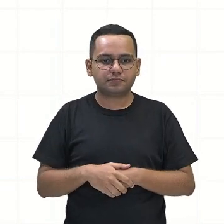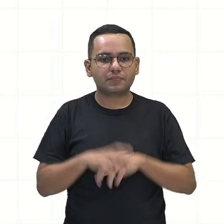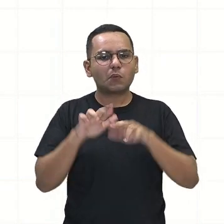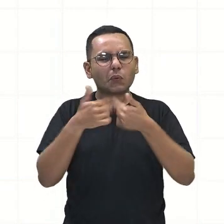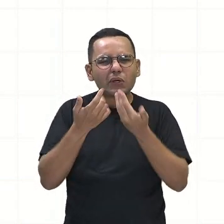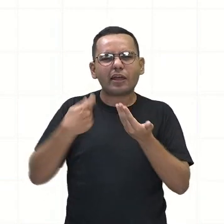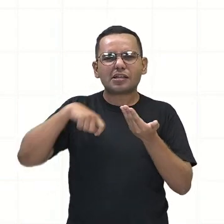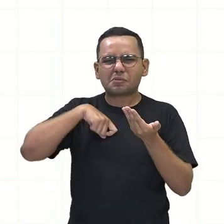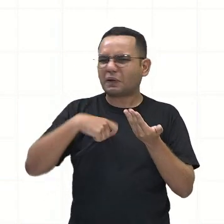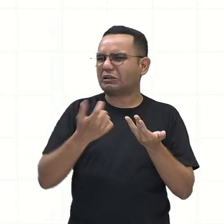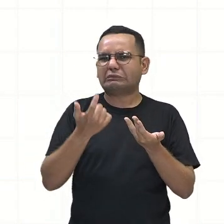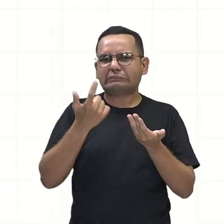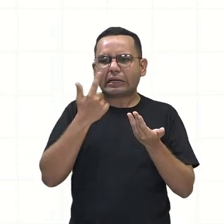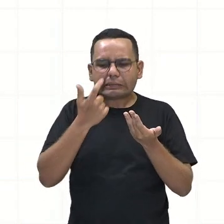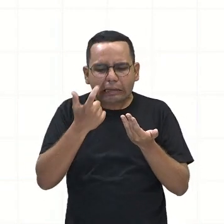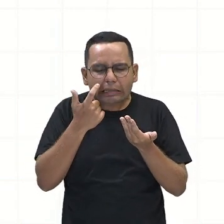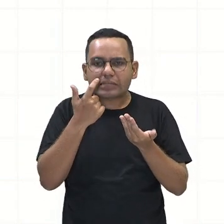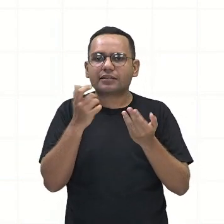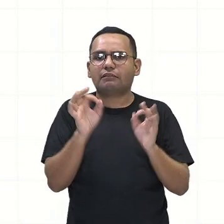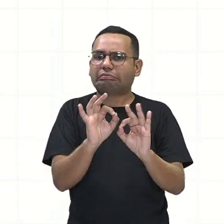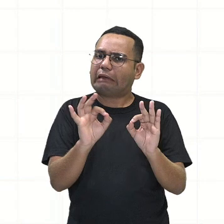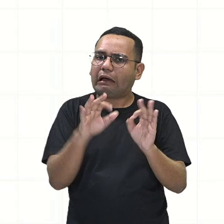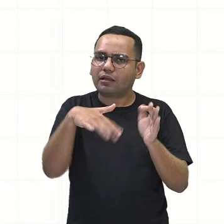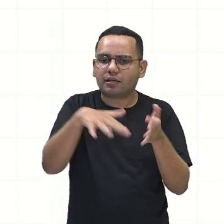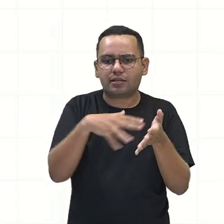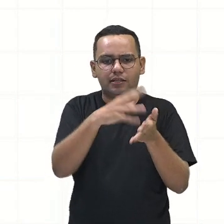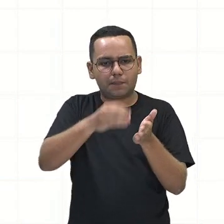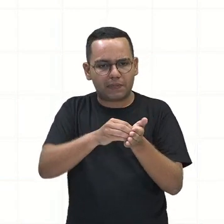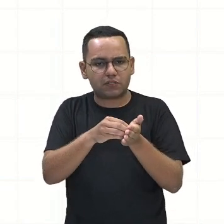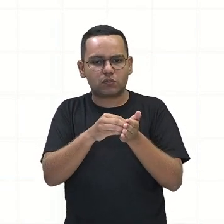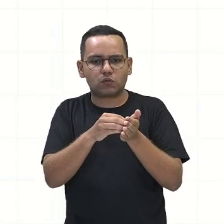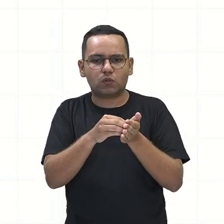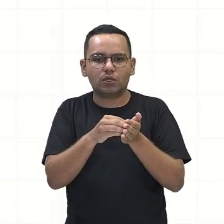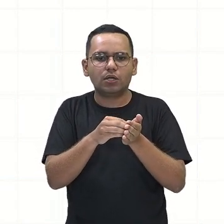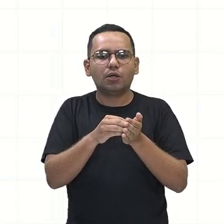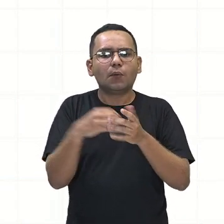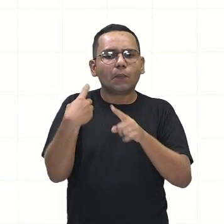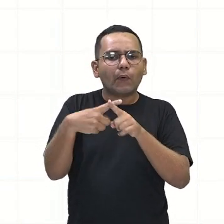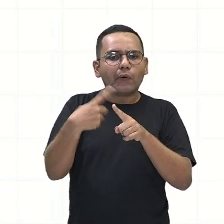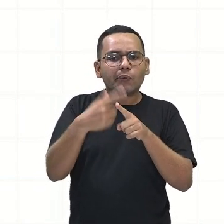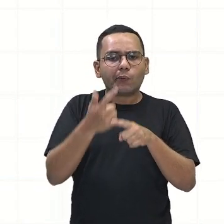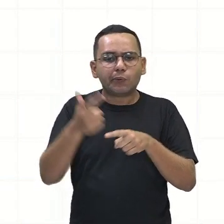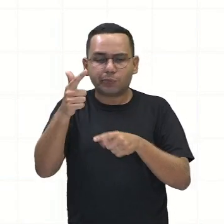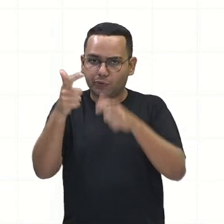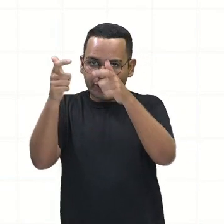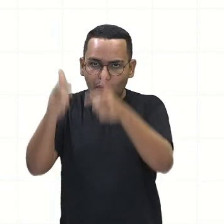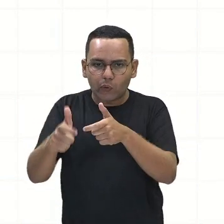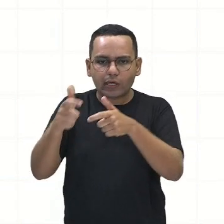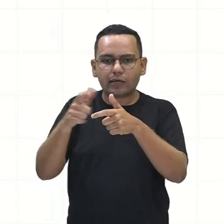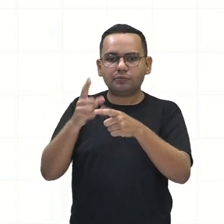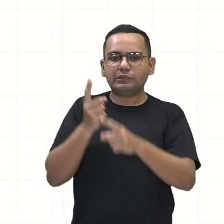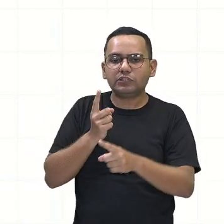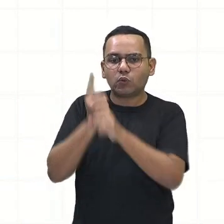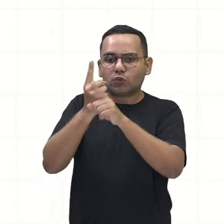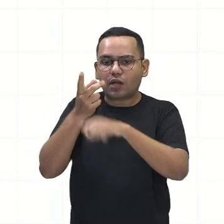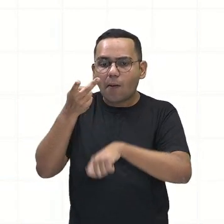Amazônia após descobrirem prata em Potosí, na Bolívia. Então, observem aqui que nós